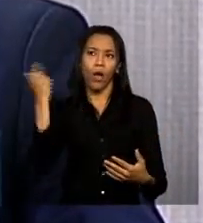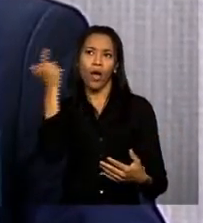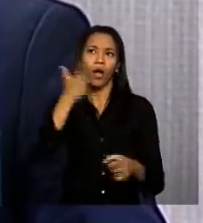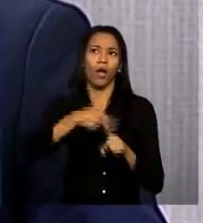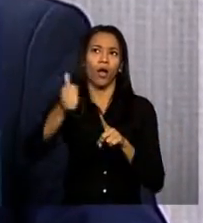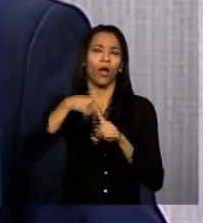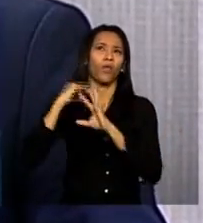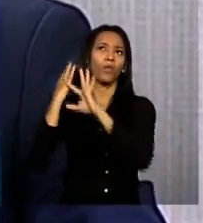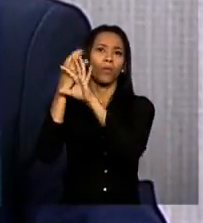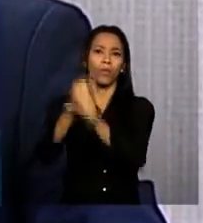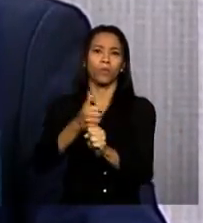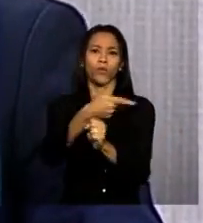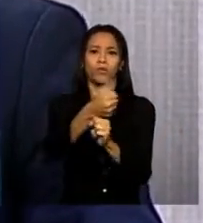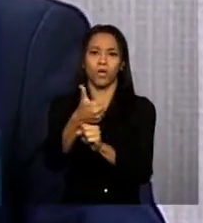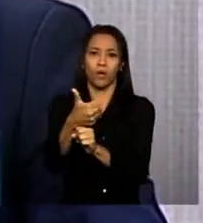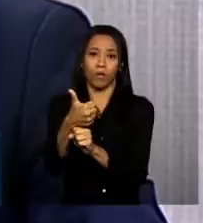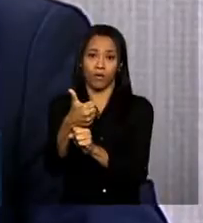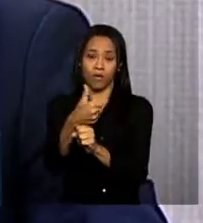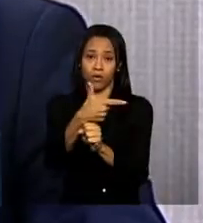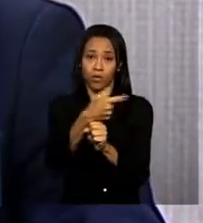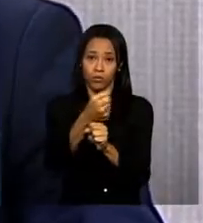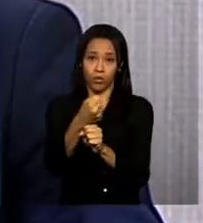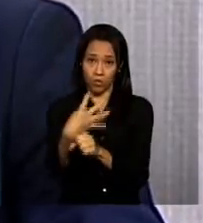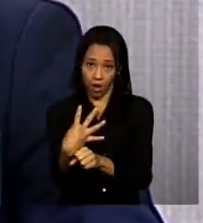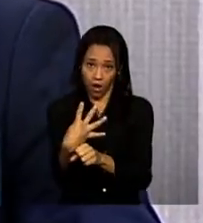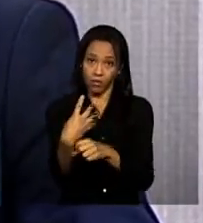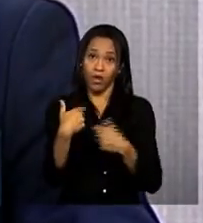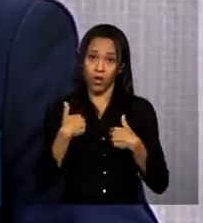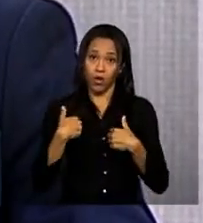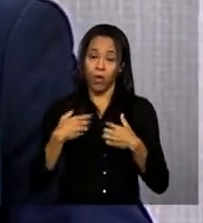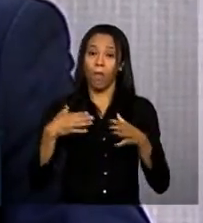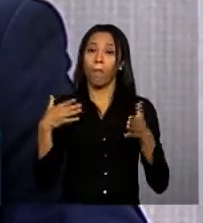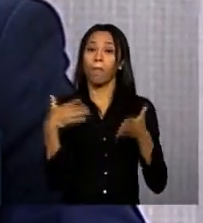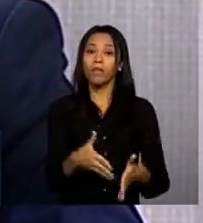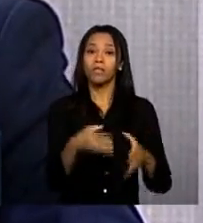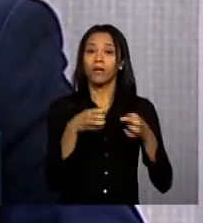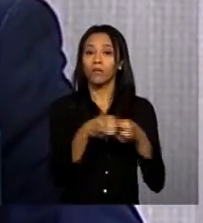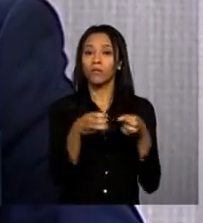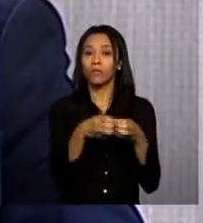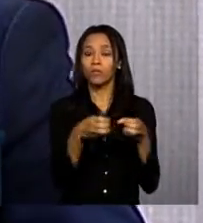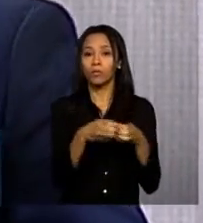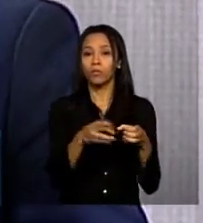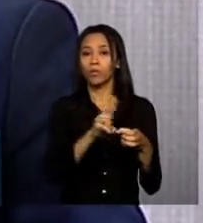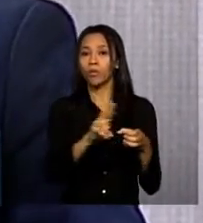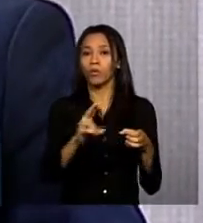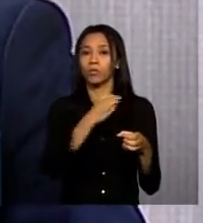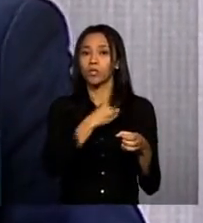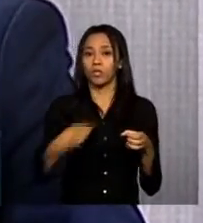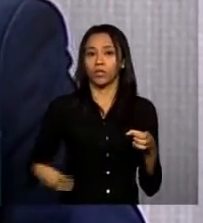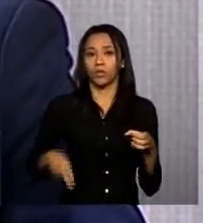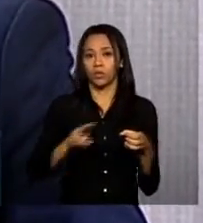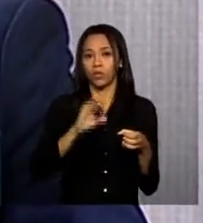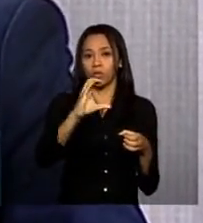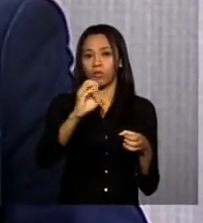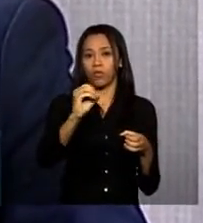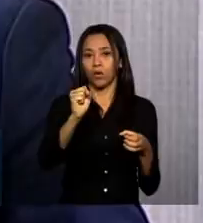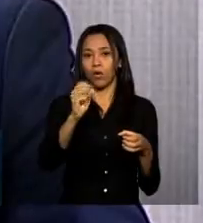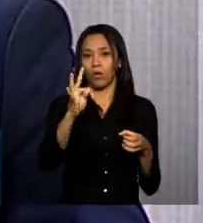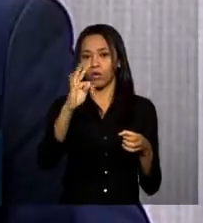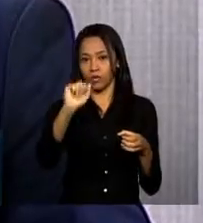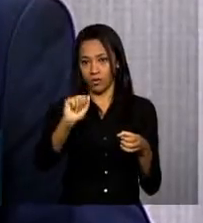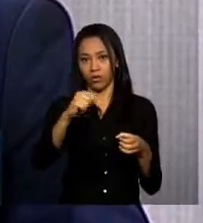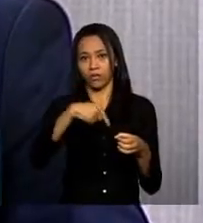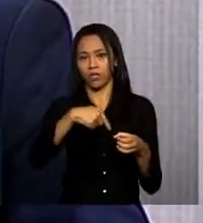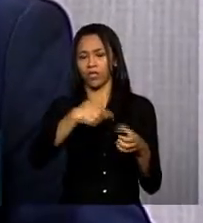2004, eu participava da equipe do ministro Humberto Costa quando houve todo o processo